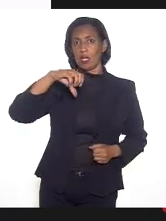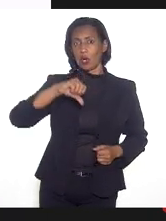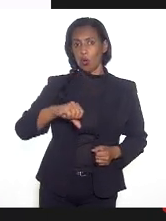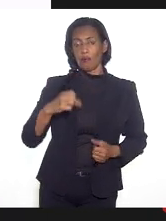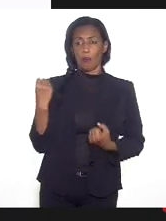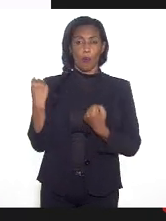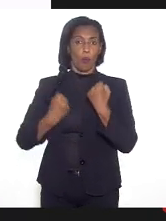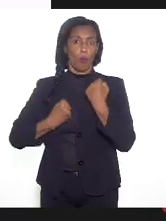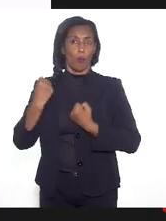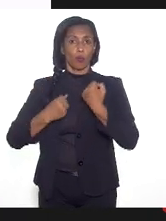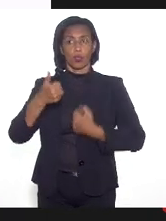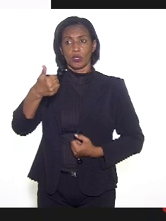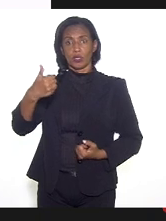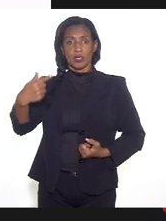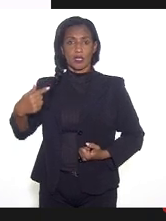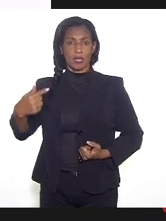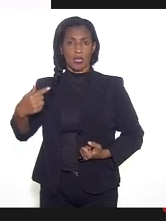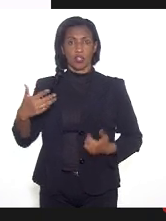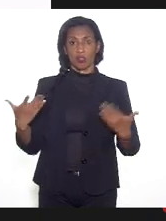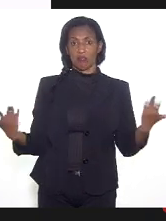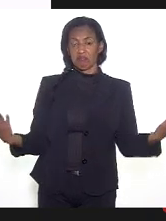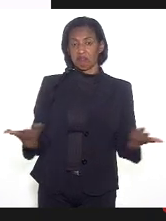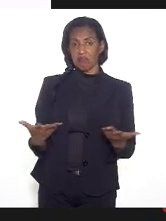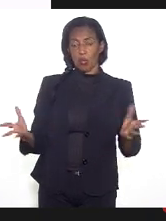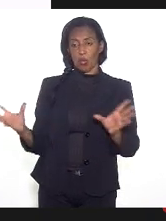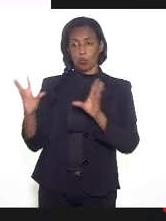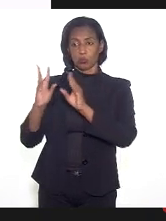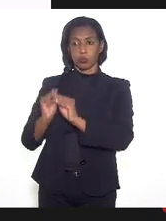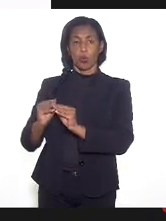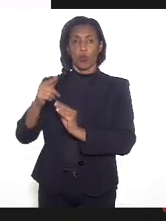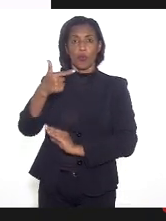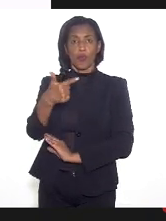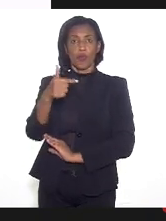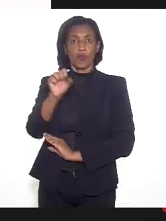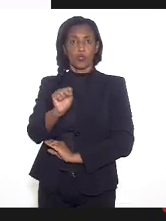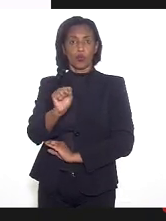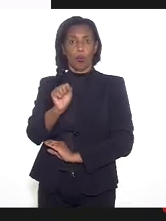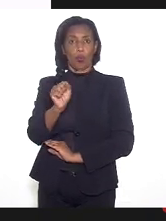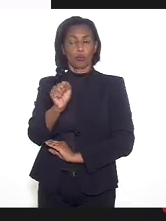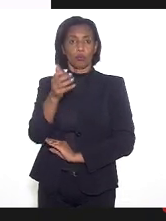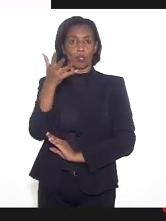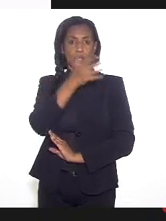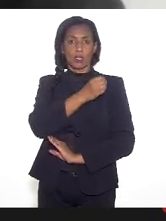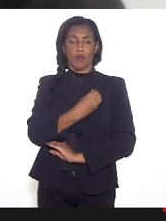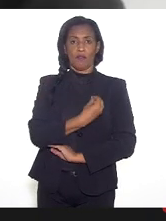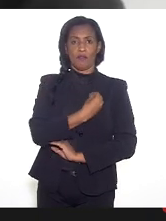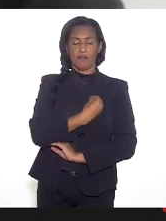de motorista, 17. E agora, englobando os 28 guarda-vida.